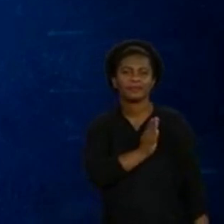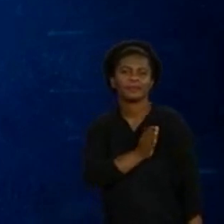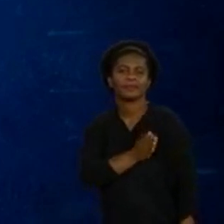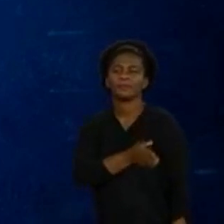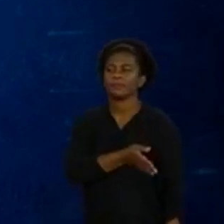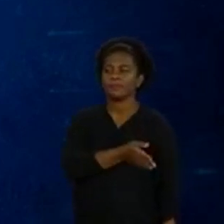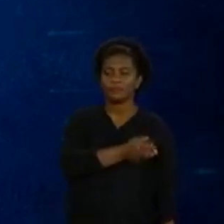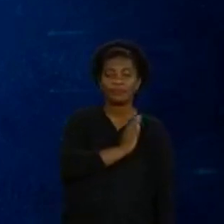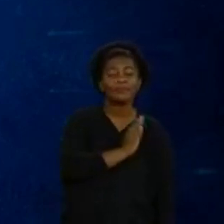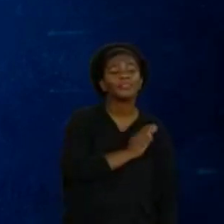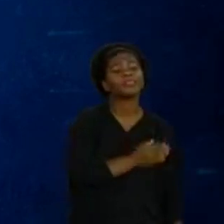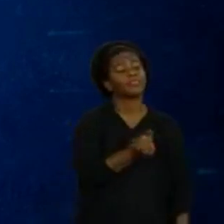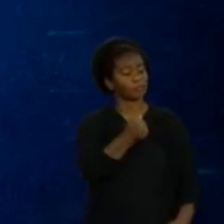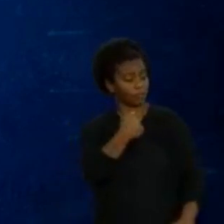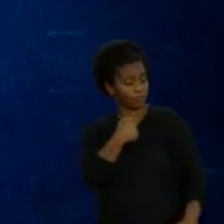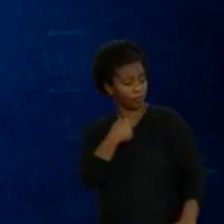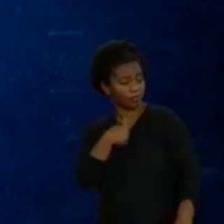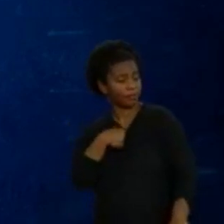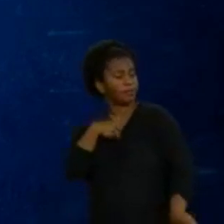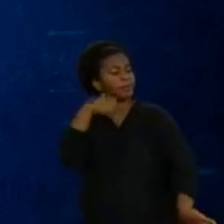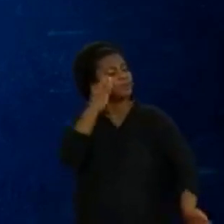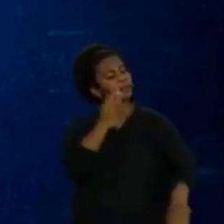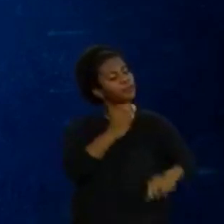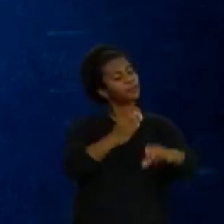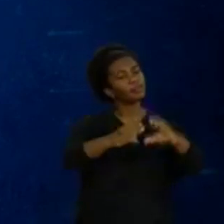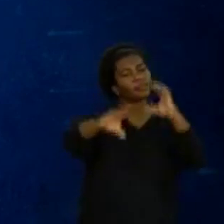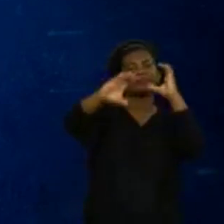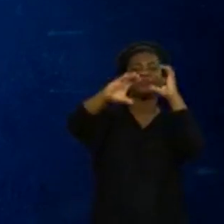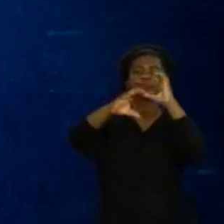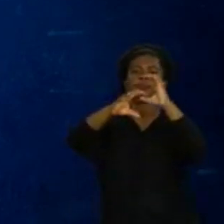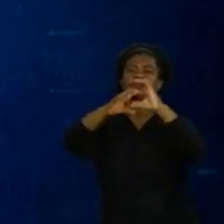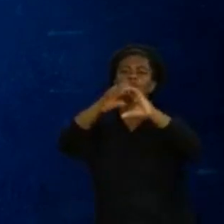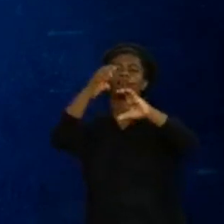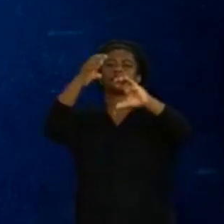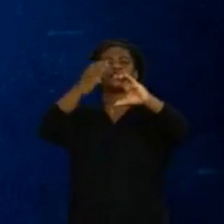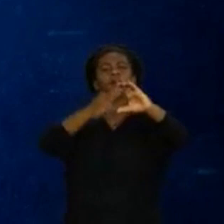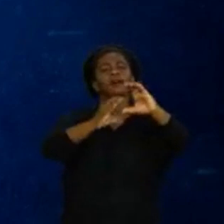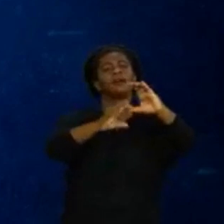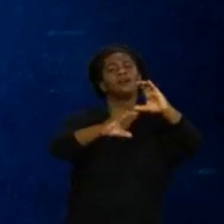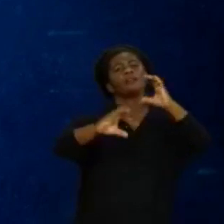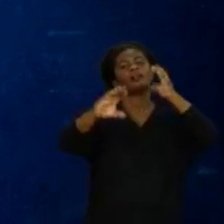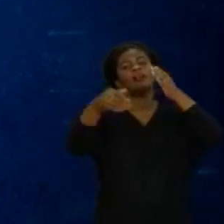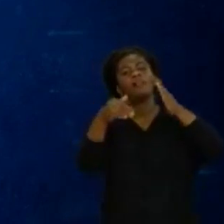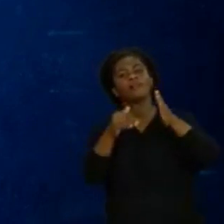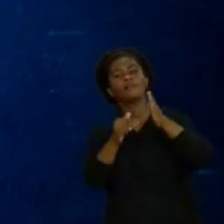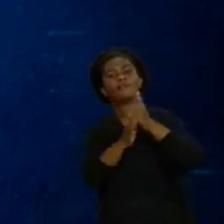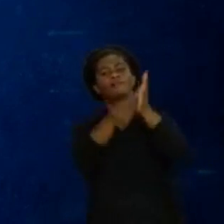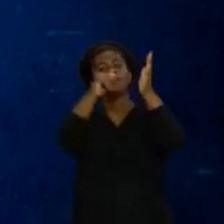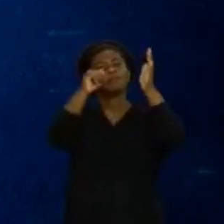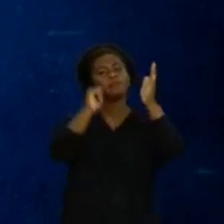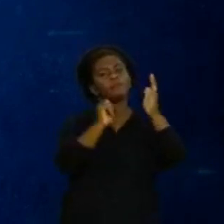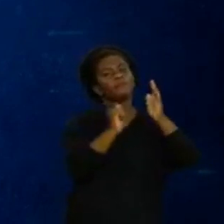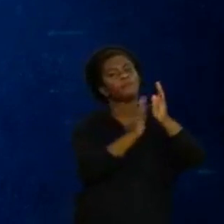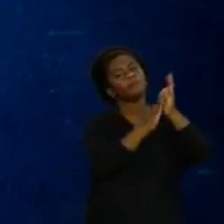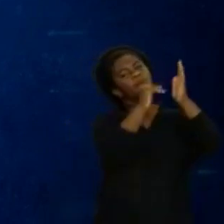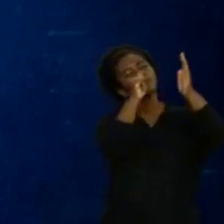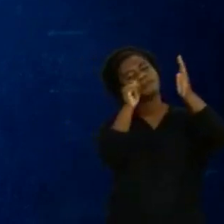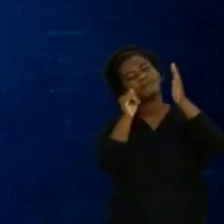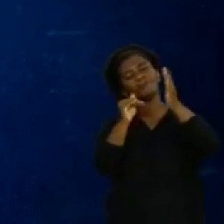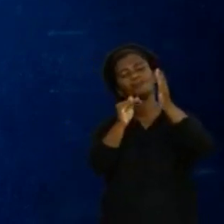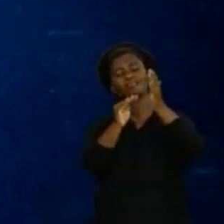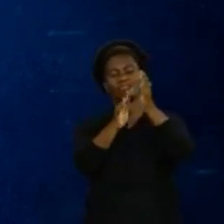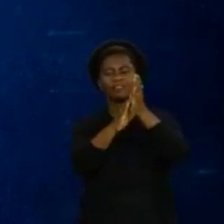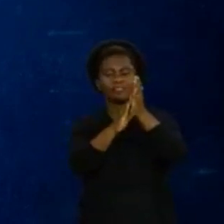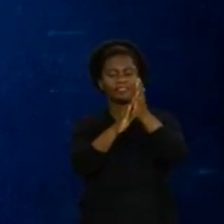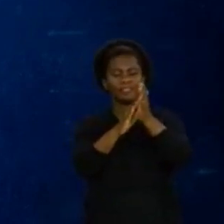coração. Eu te cantarei louvores. Eu te cantarei louvores.